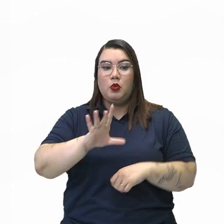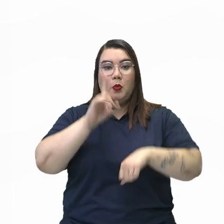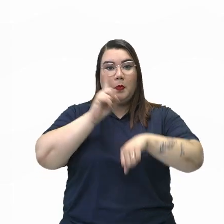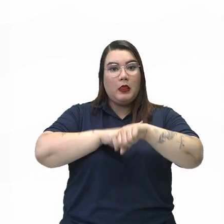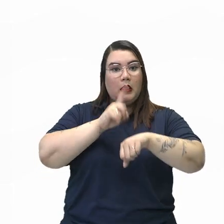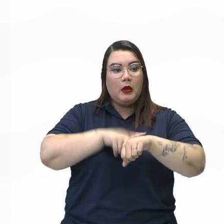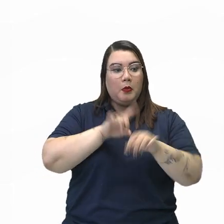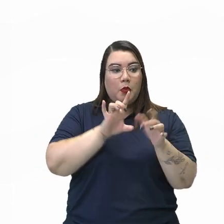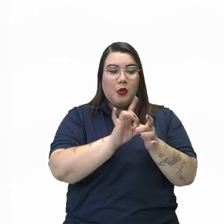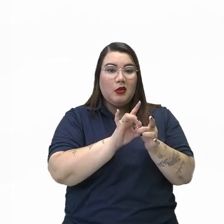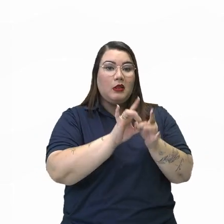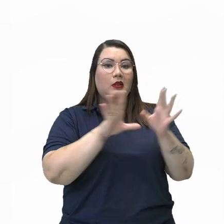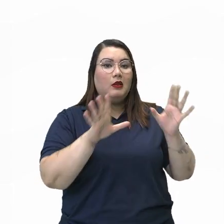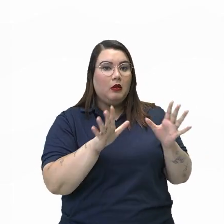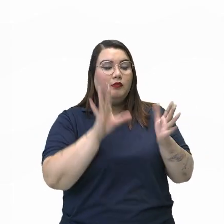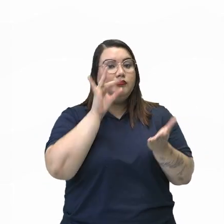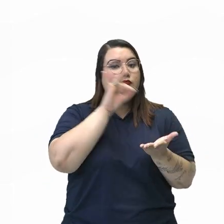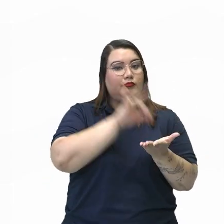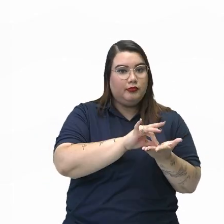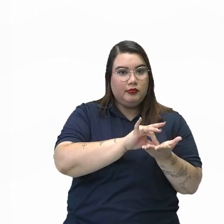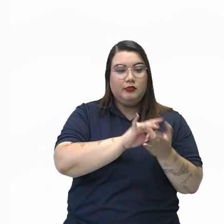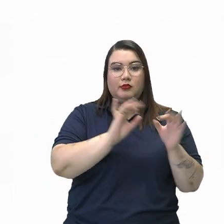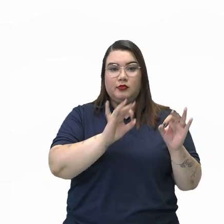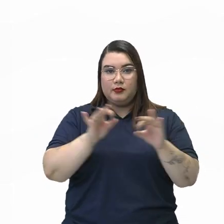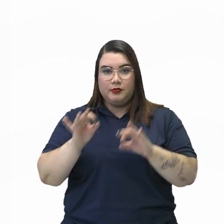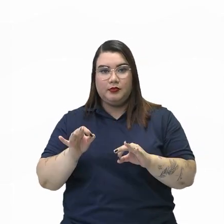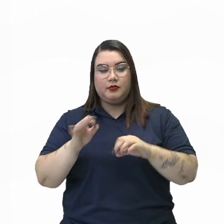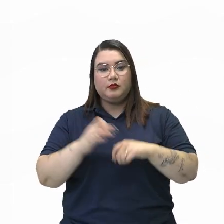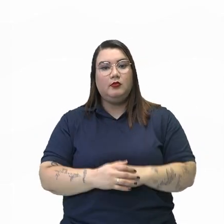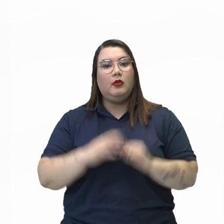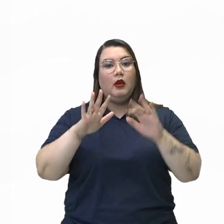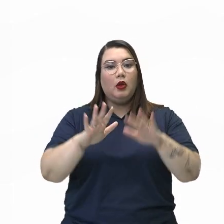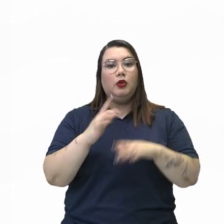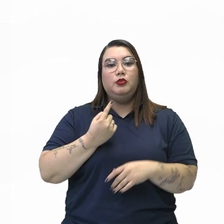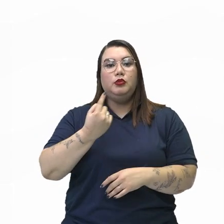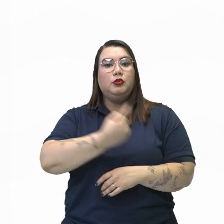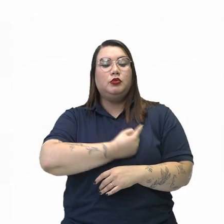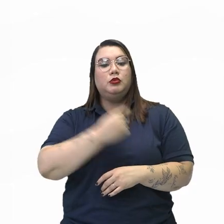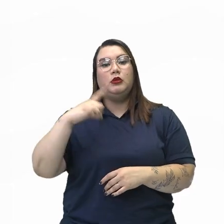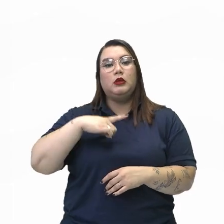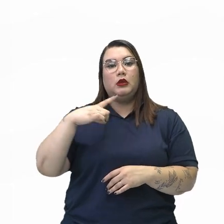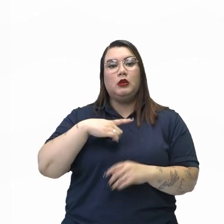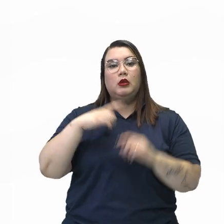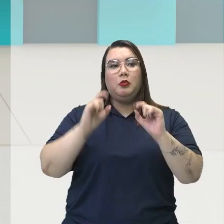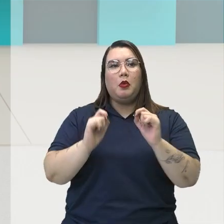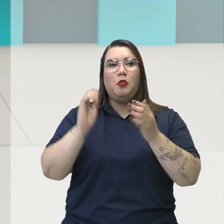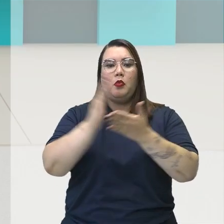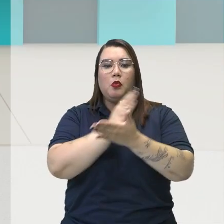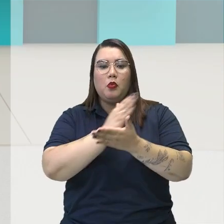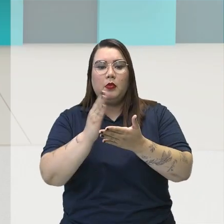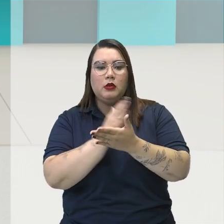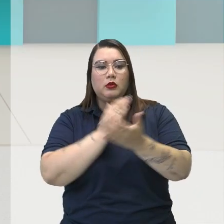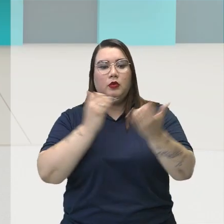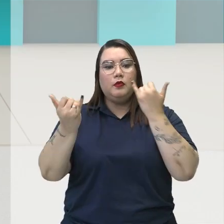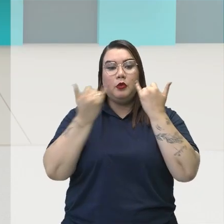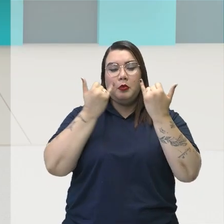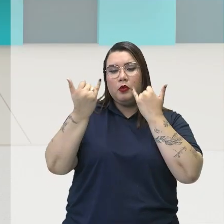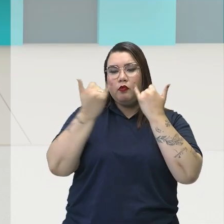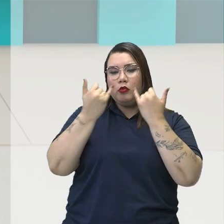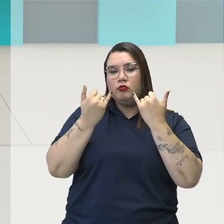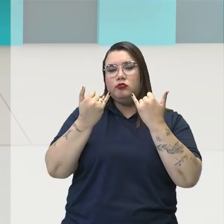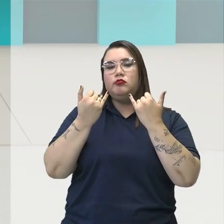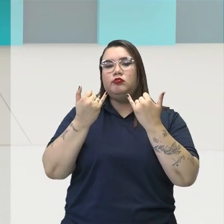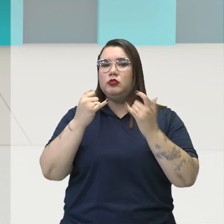tempo livre, tá certo? E aí, nós temos aqui alguns fatores, na verdade,